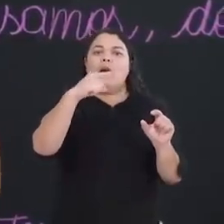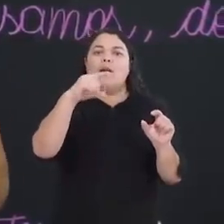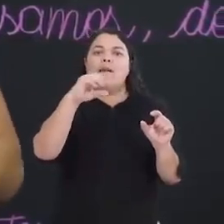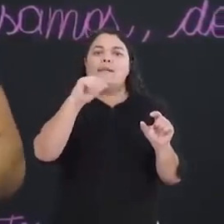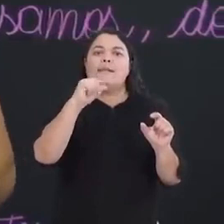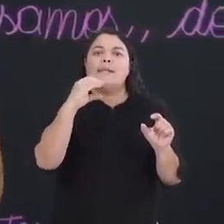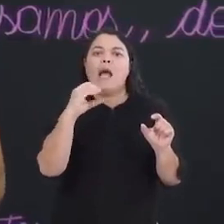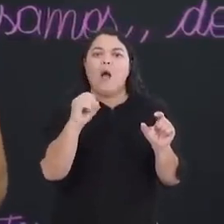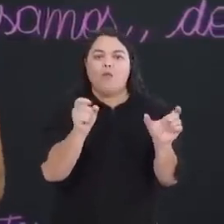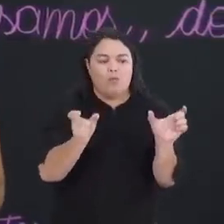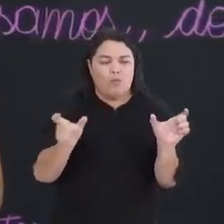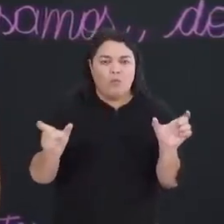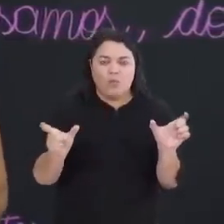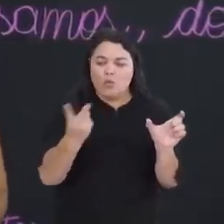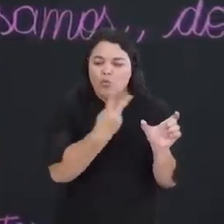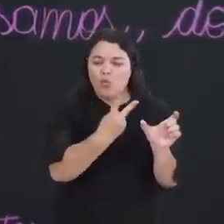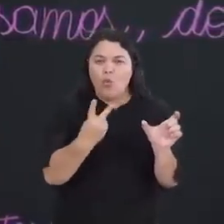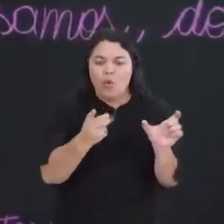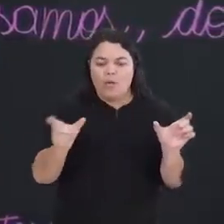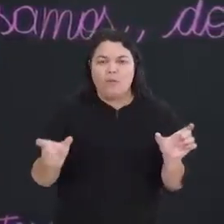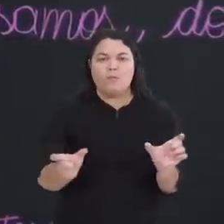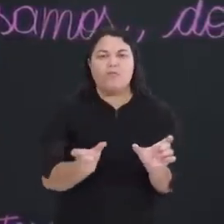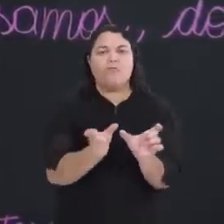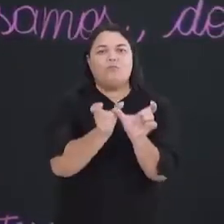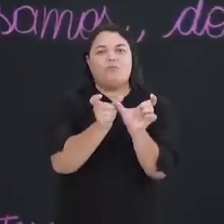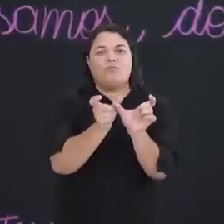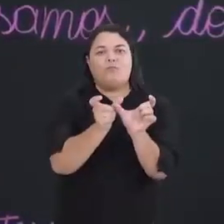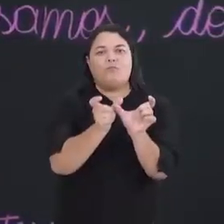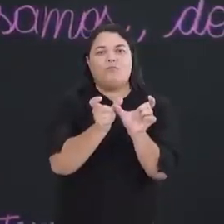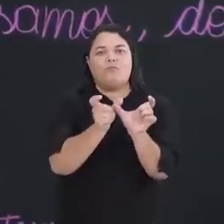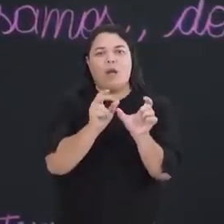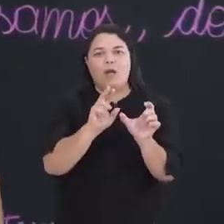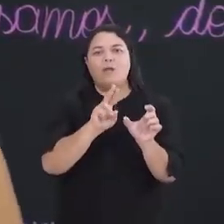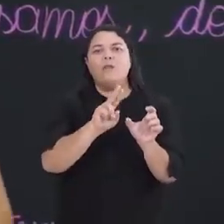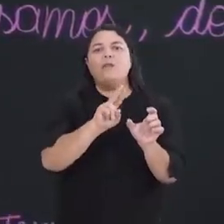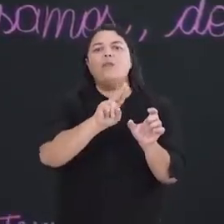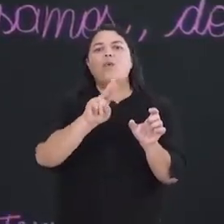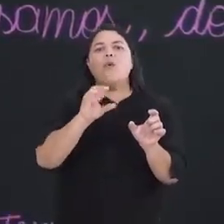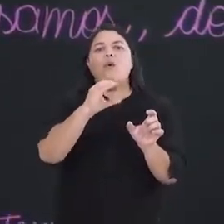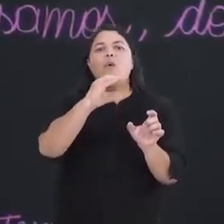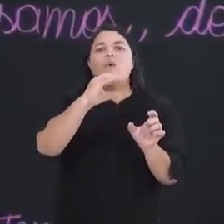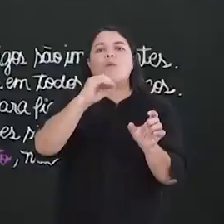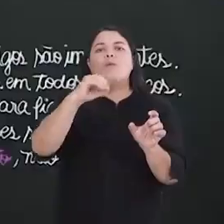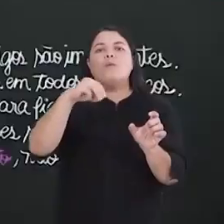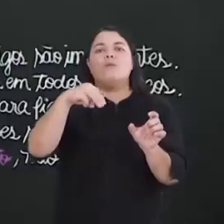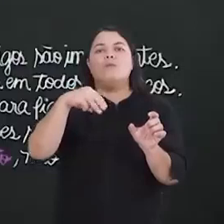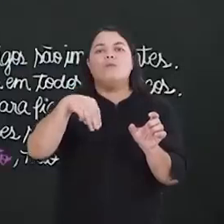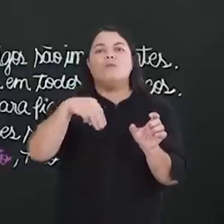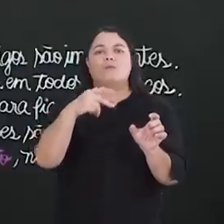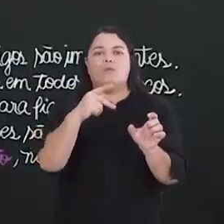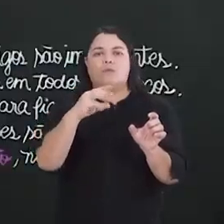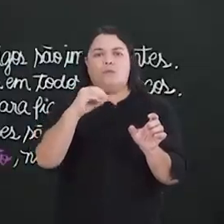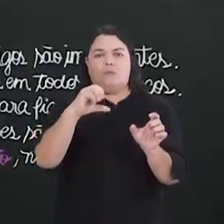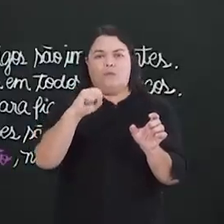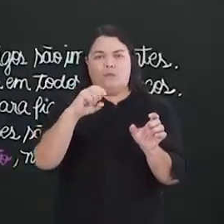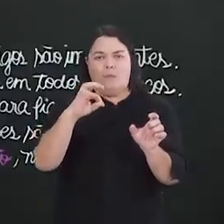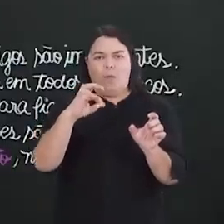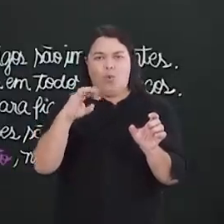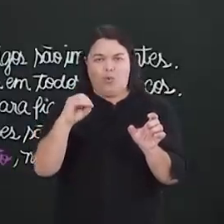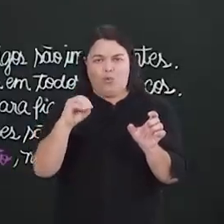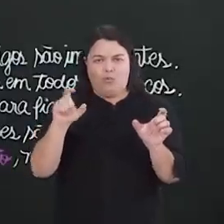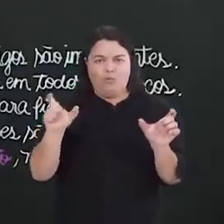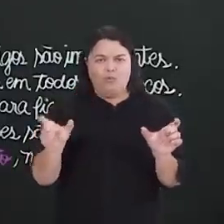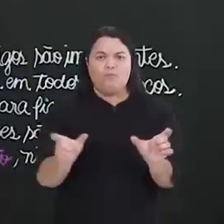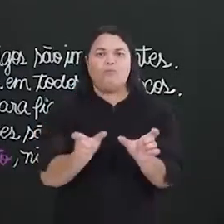A partir do momento que você começa o estudo com os períodos compostos, o estudo dos períodos compostos, você percebe que há uma característica